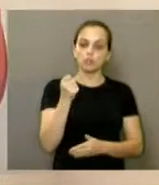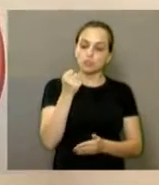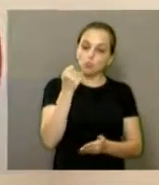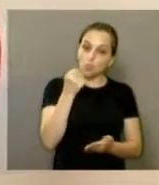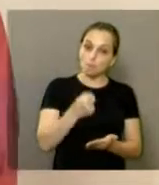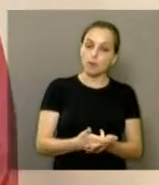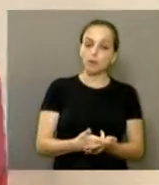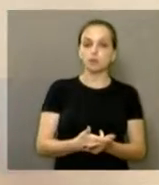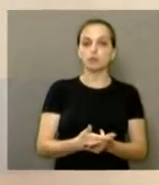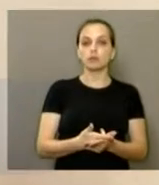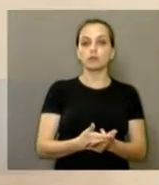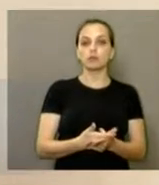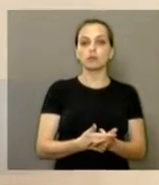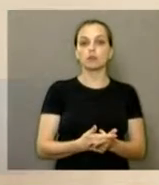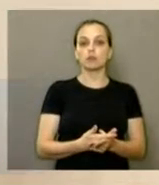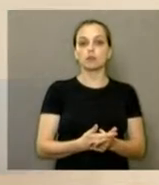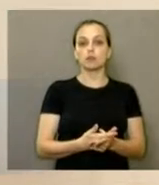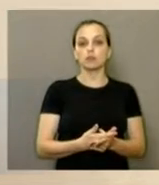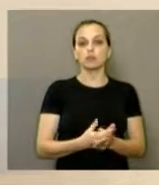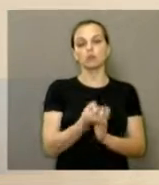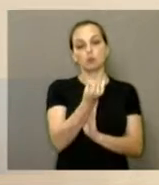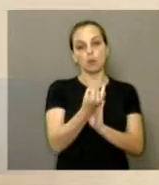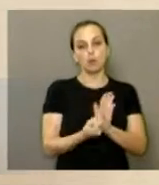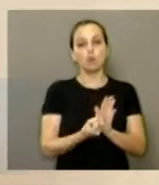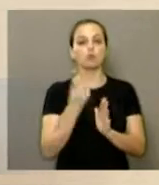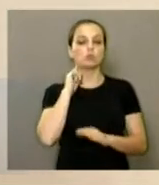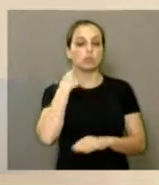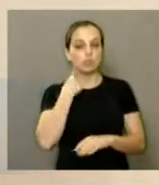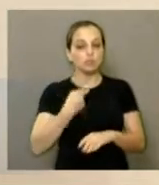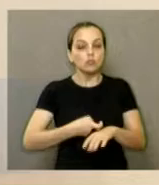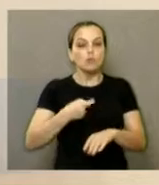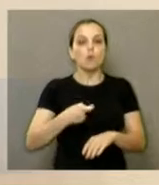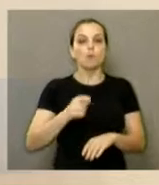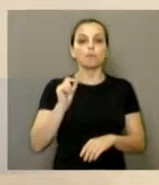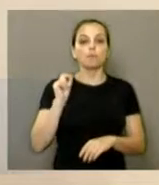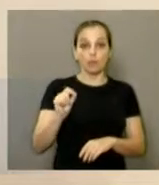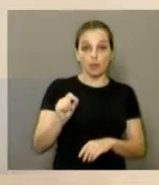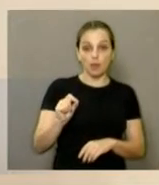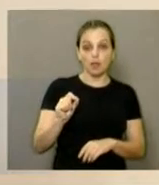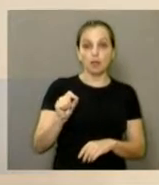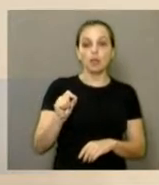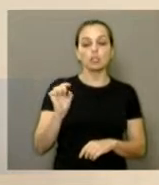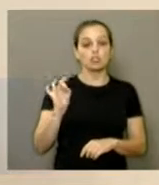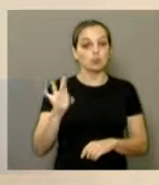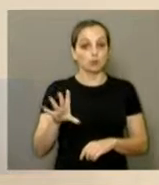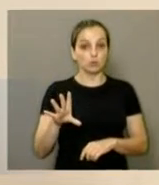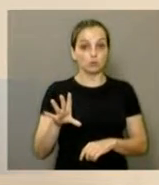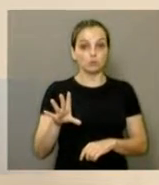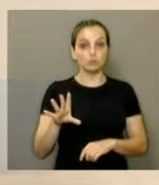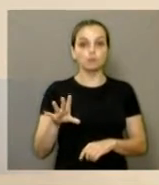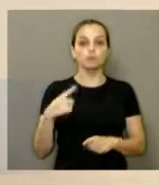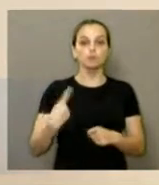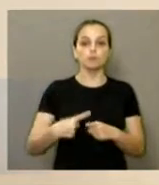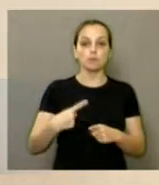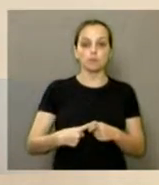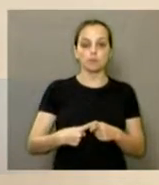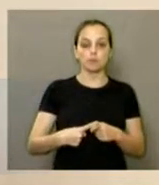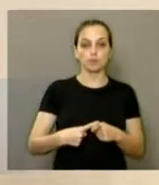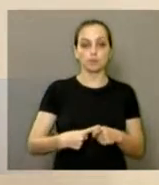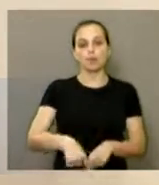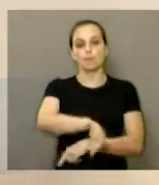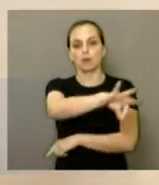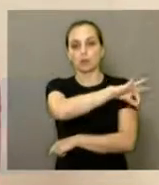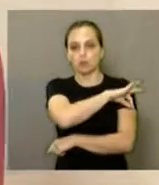cobrança agora da taxa de resíduos sólidos, é única e exclusivamente por conta do quê?